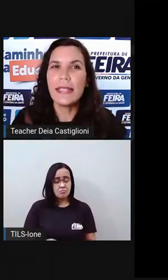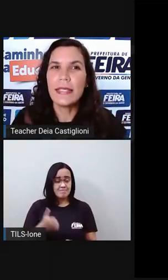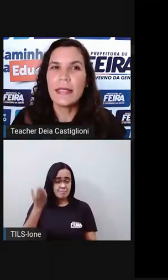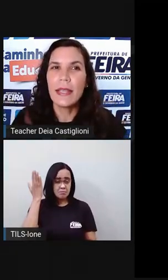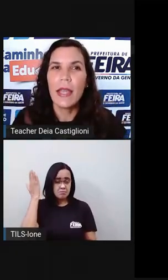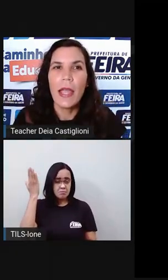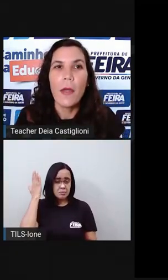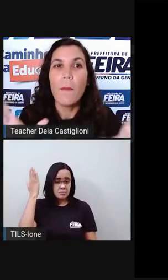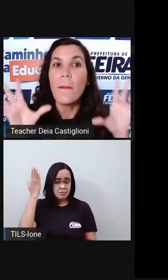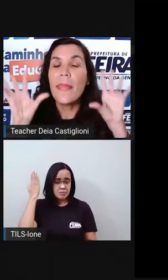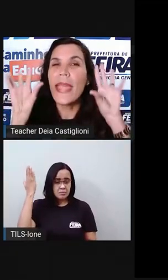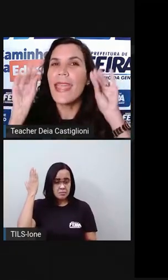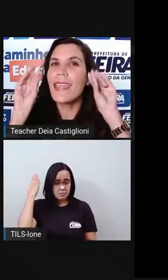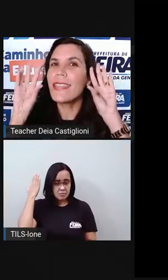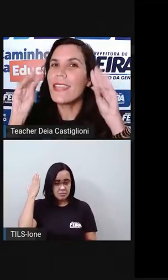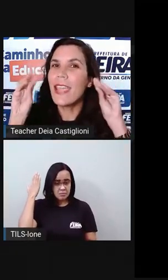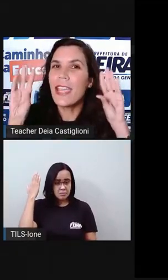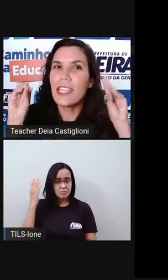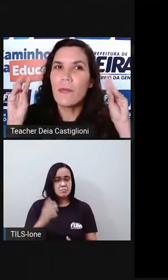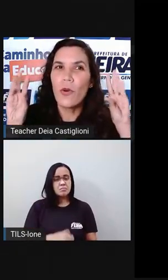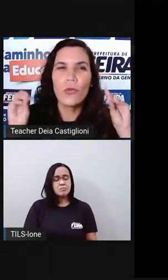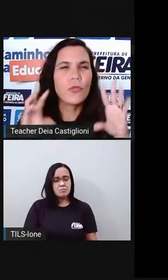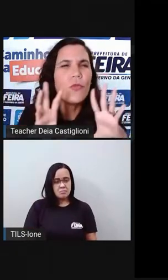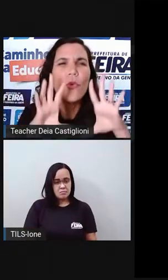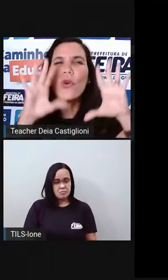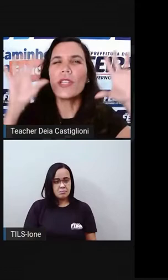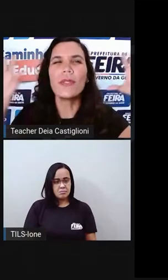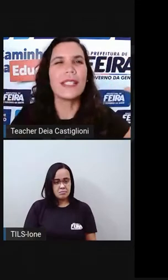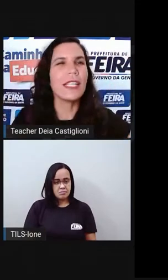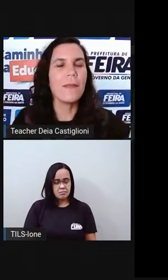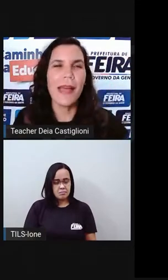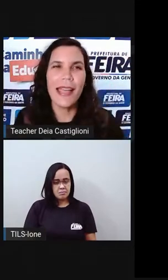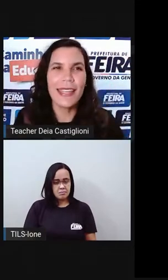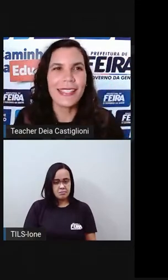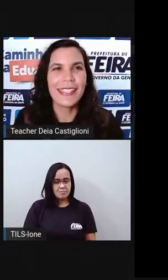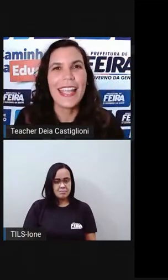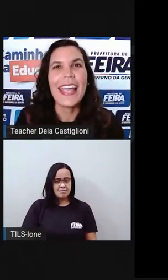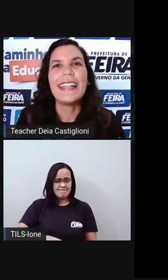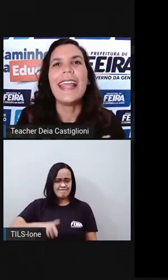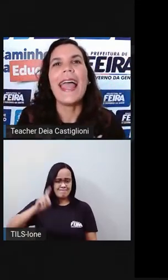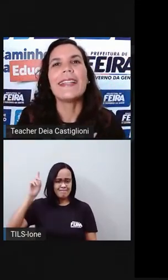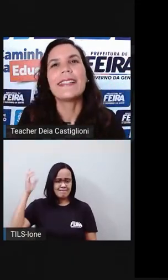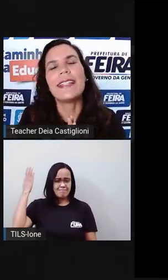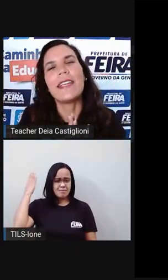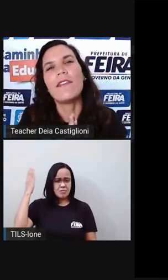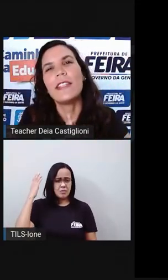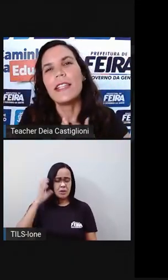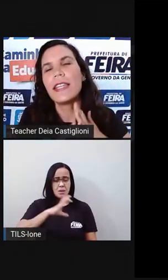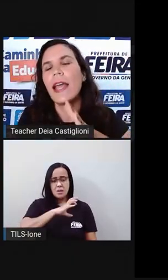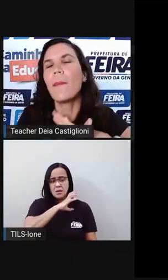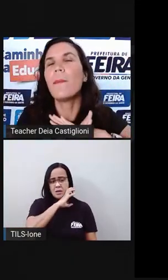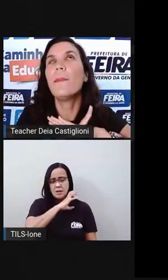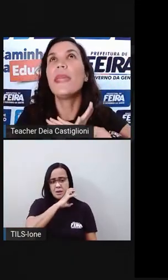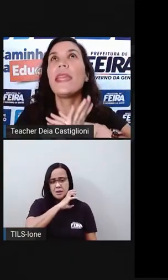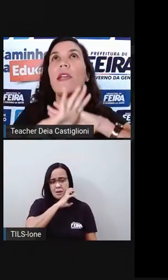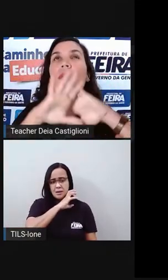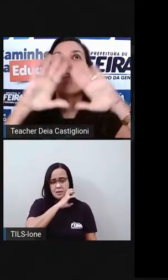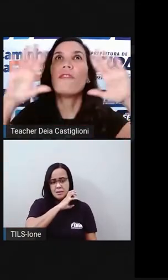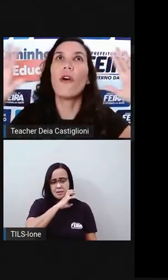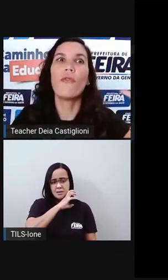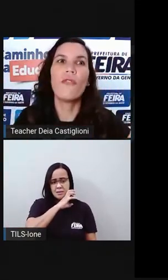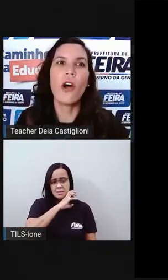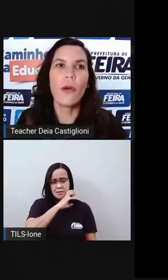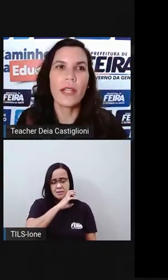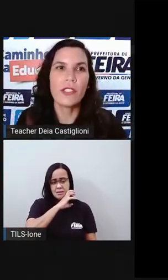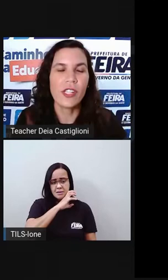vez many animals, muitos animais, that lived in a